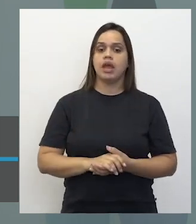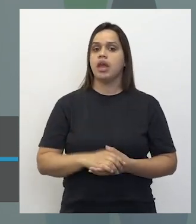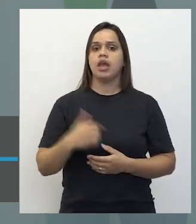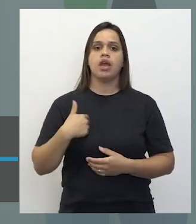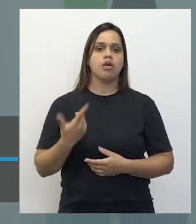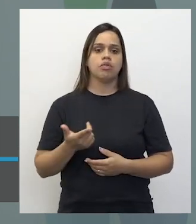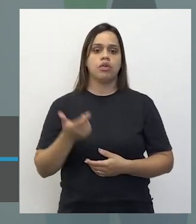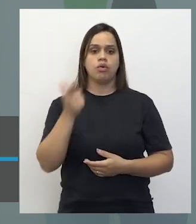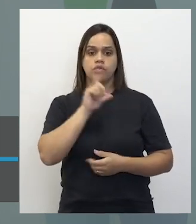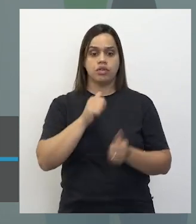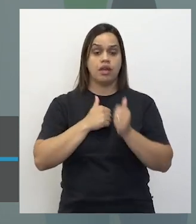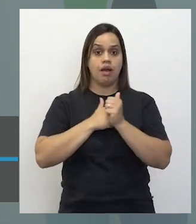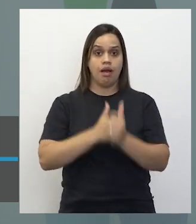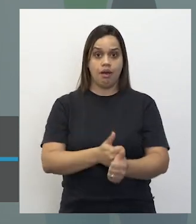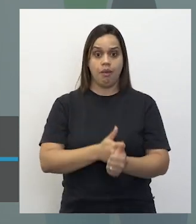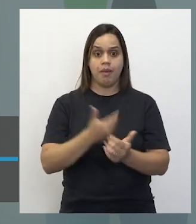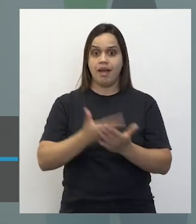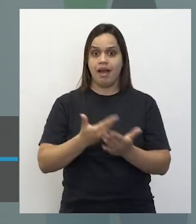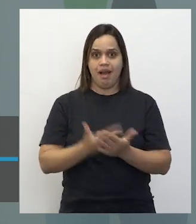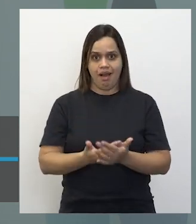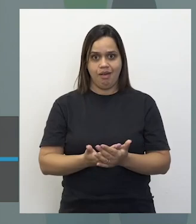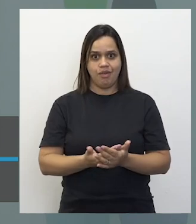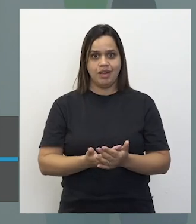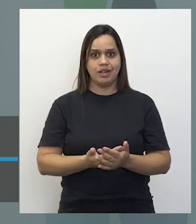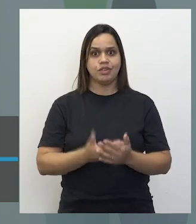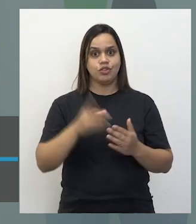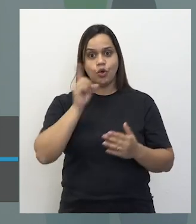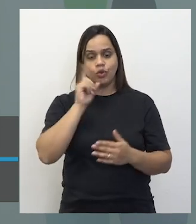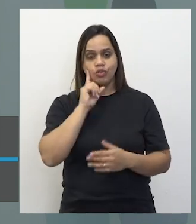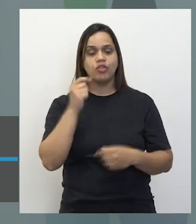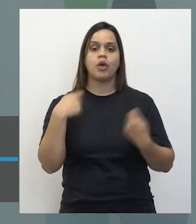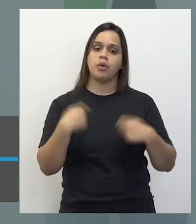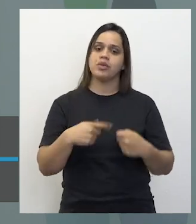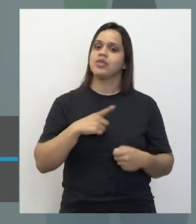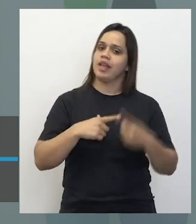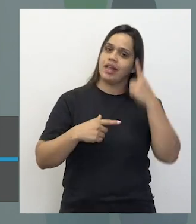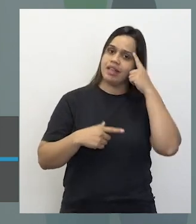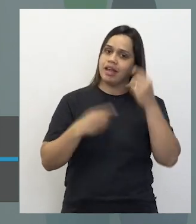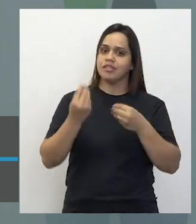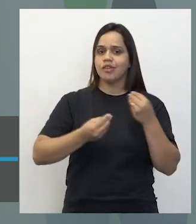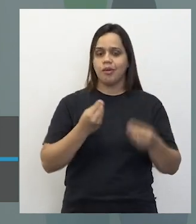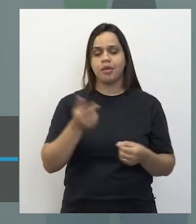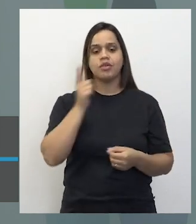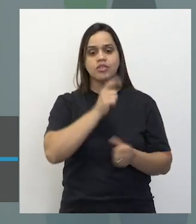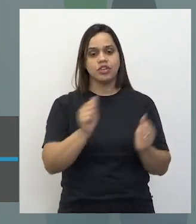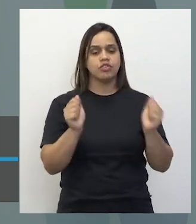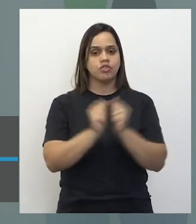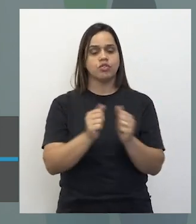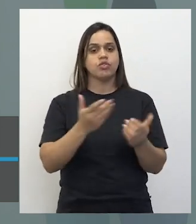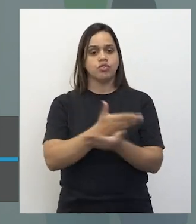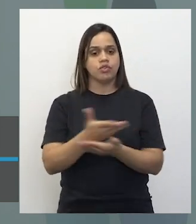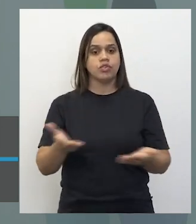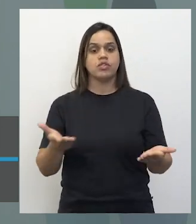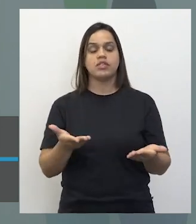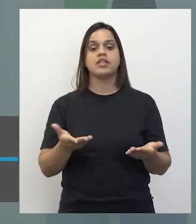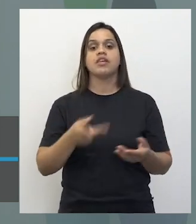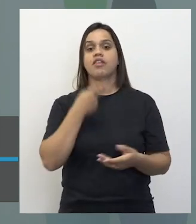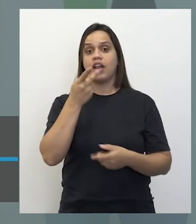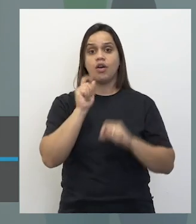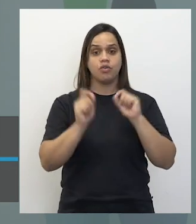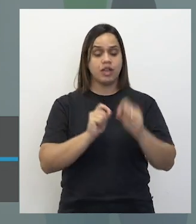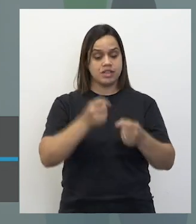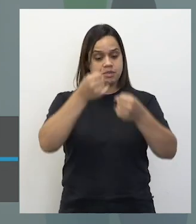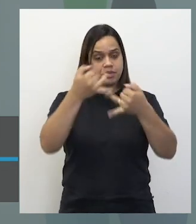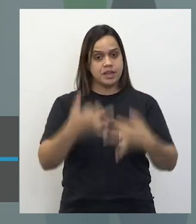as aulas regulares, então eu preciso mais do que nunca ter esse parâmetro para conseguir construir junto com vocês uma fala